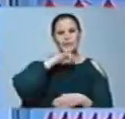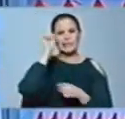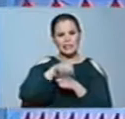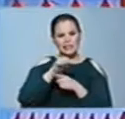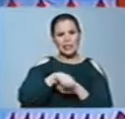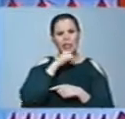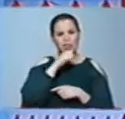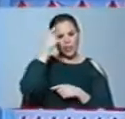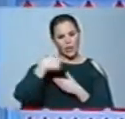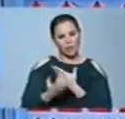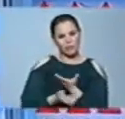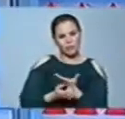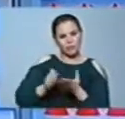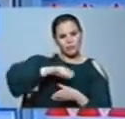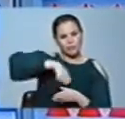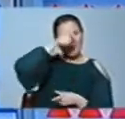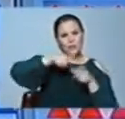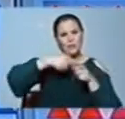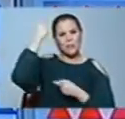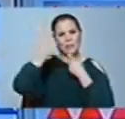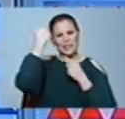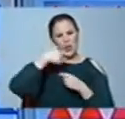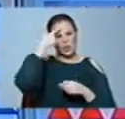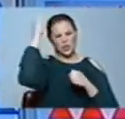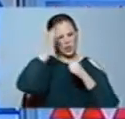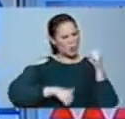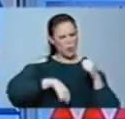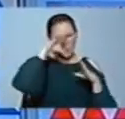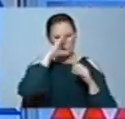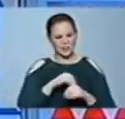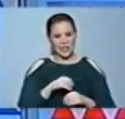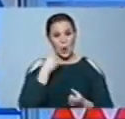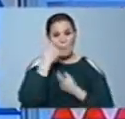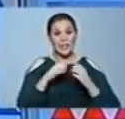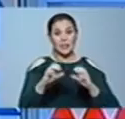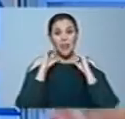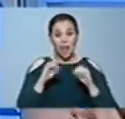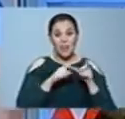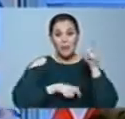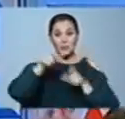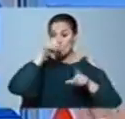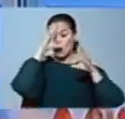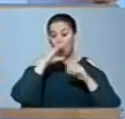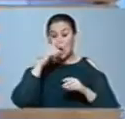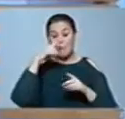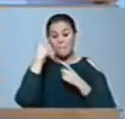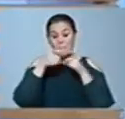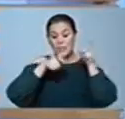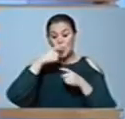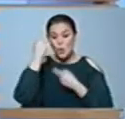que o pessoal para o seu estúpido nossa fazer a convenção nada mas não pensa na